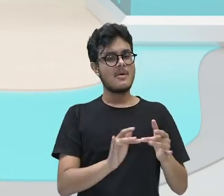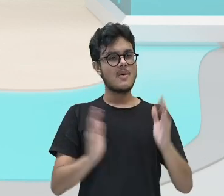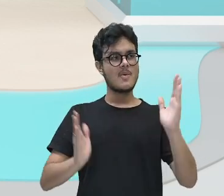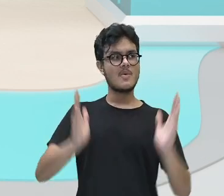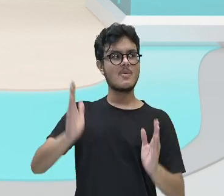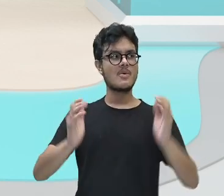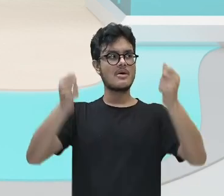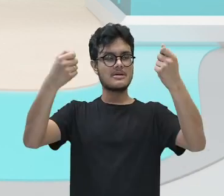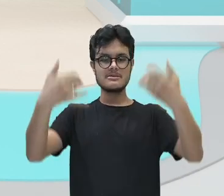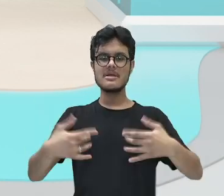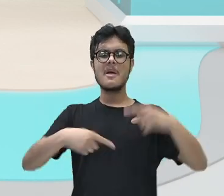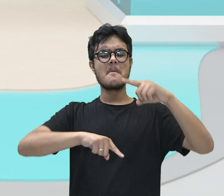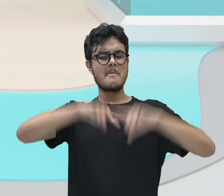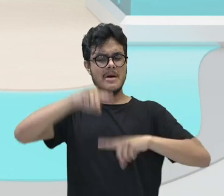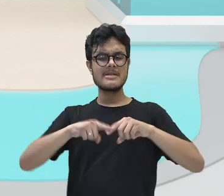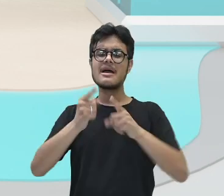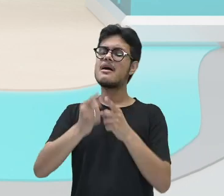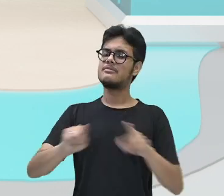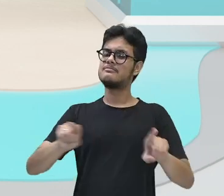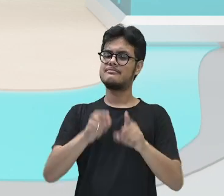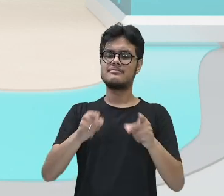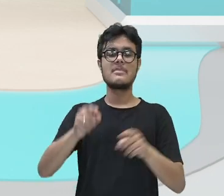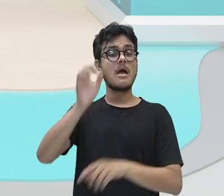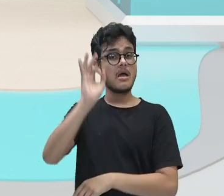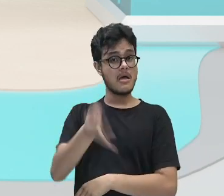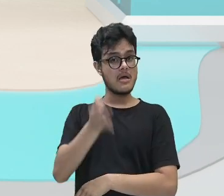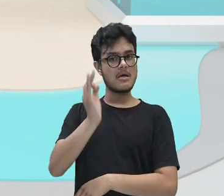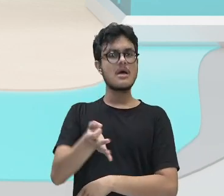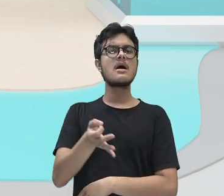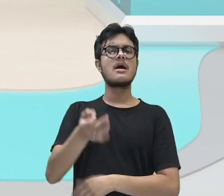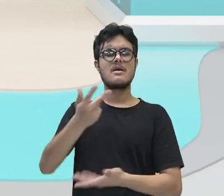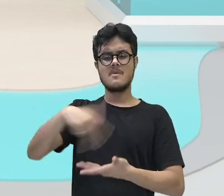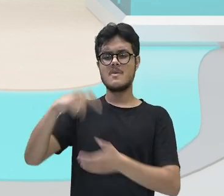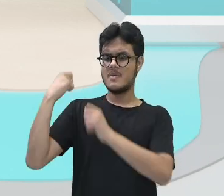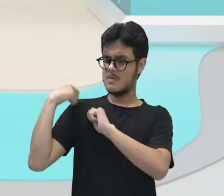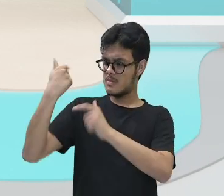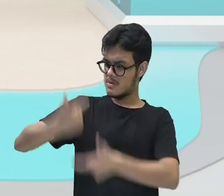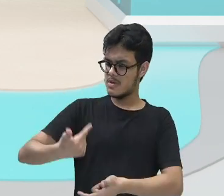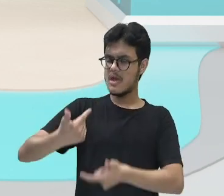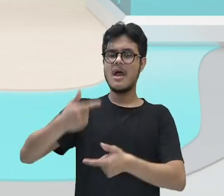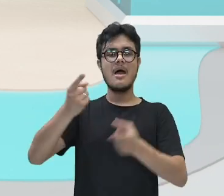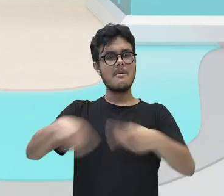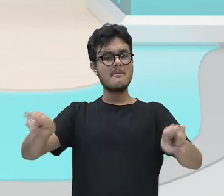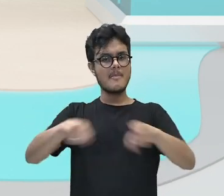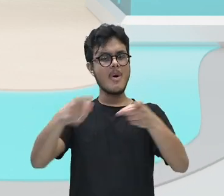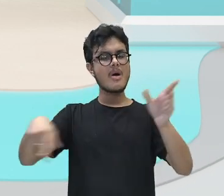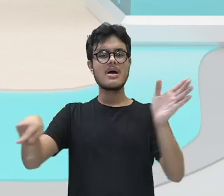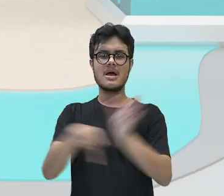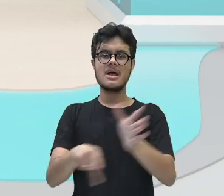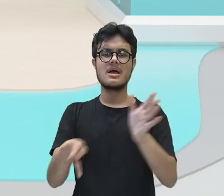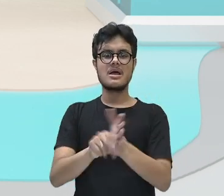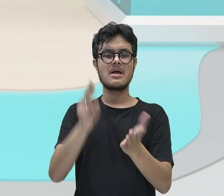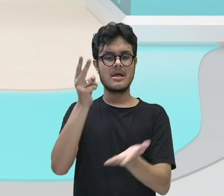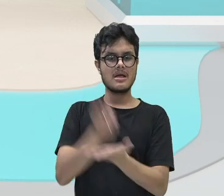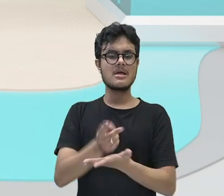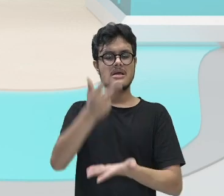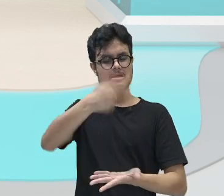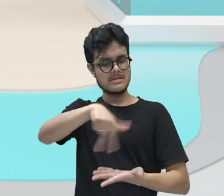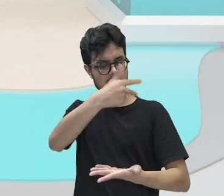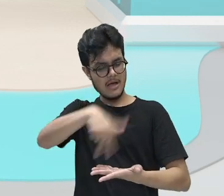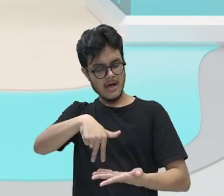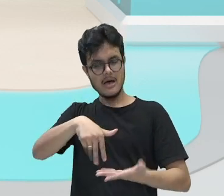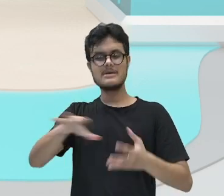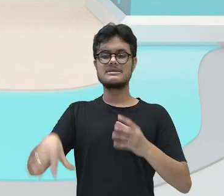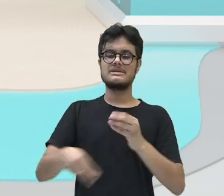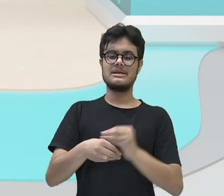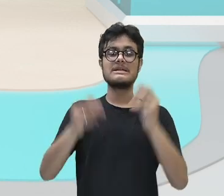falamos dos instrumentos musicais, nós falamos das músicas tradicionais, das músicas clássicas, das danças tradicionais, das